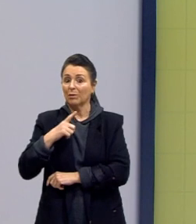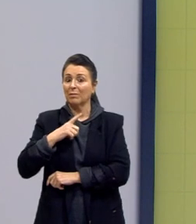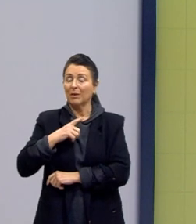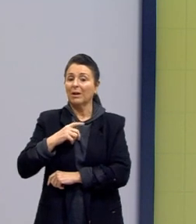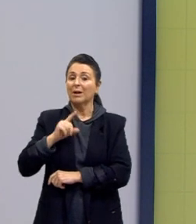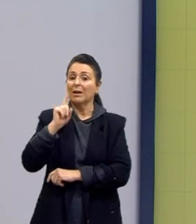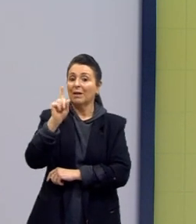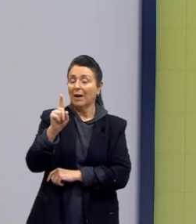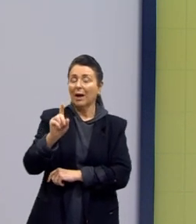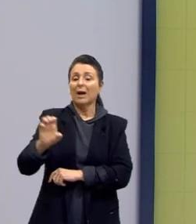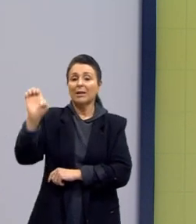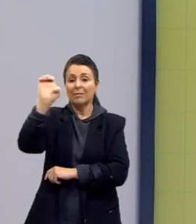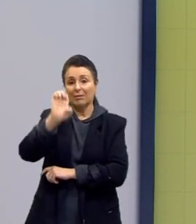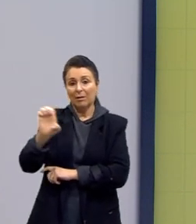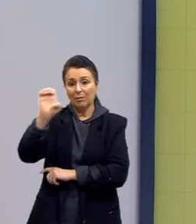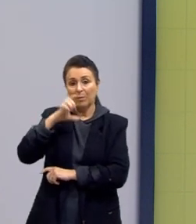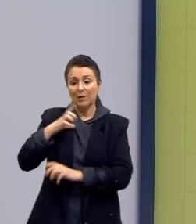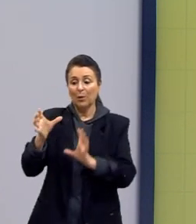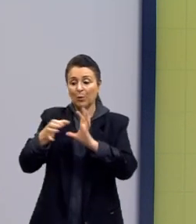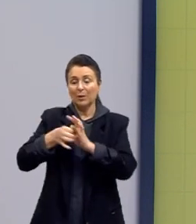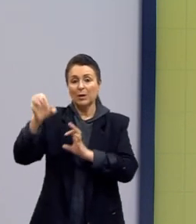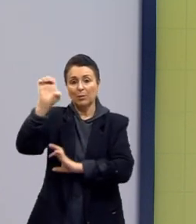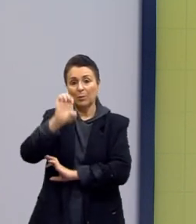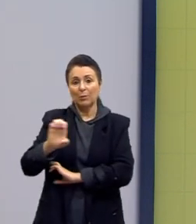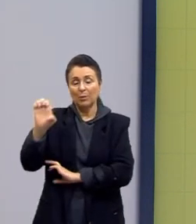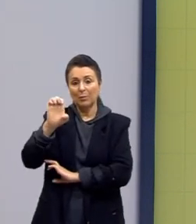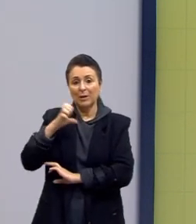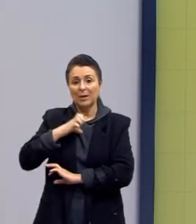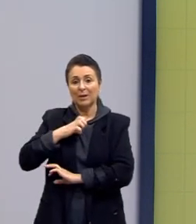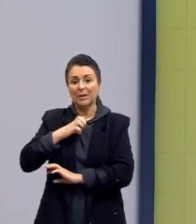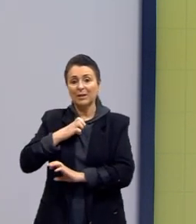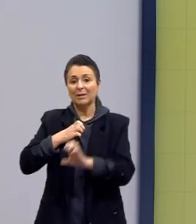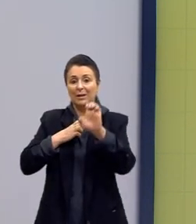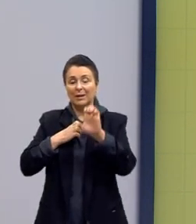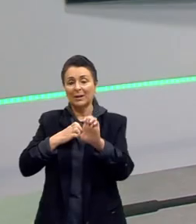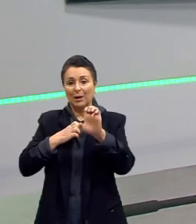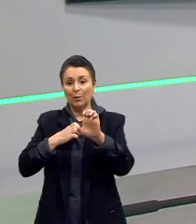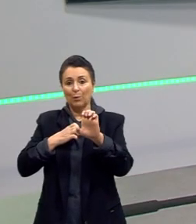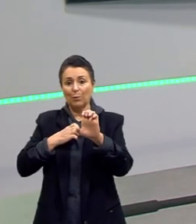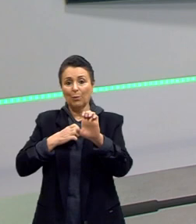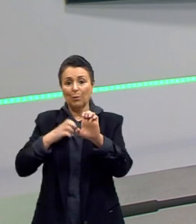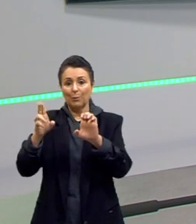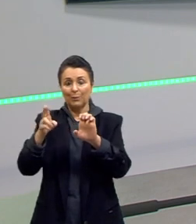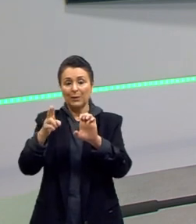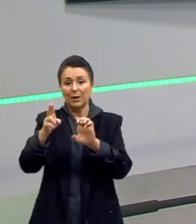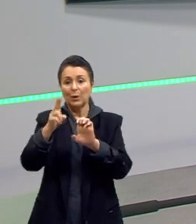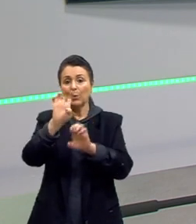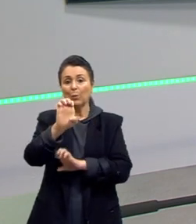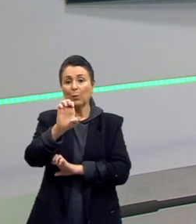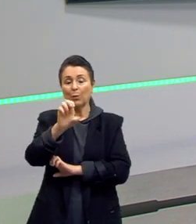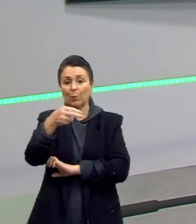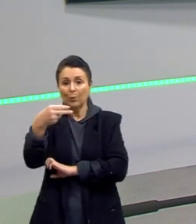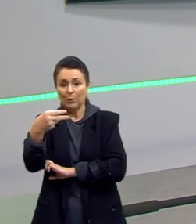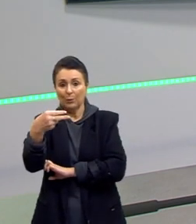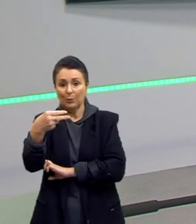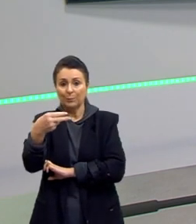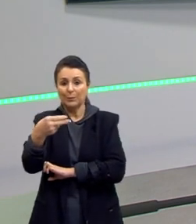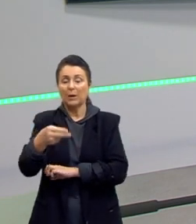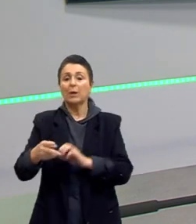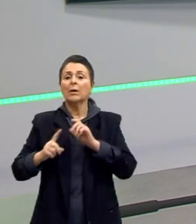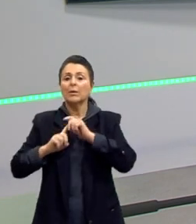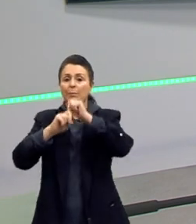europeia que tem um euro né o erro é válido sobre toda essa relação aí tá olha aqui ó os principais mercados